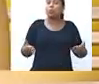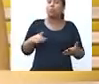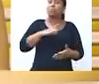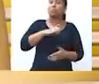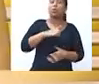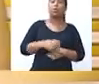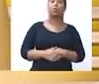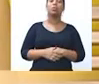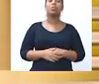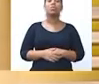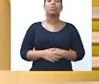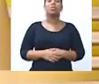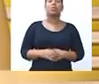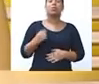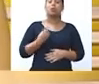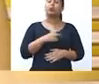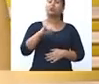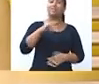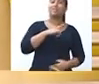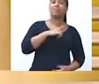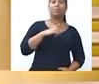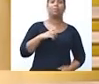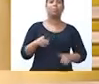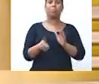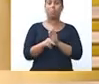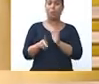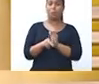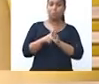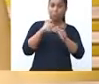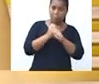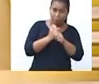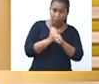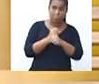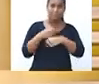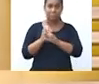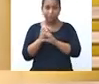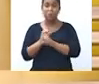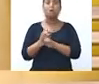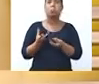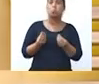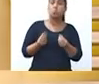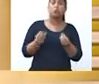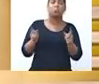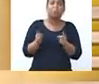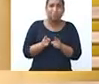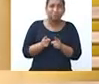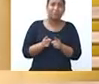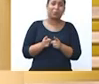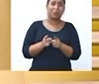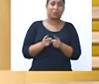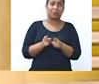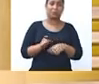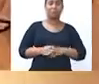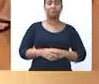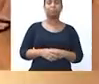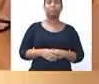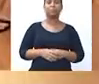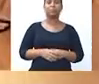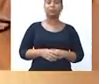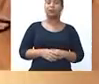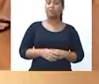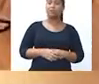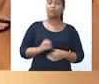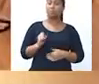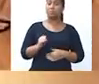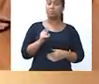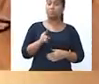de grande grupo, a gente vai ter na área das exatas e engenharias um número muito menor de mulheres, tá? Se